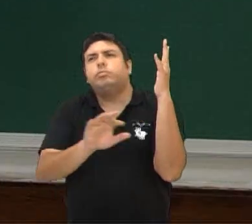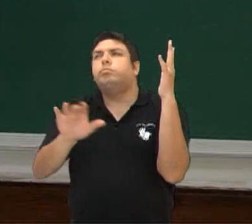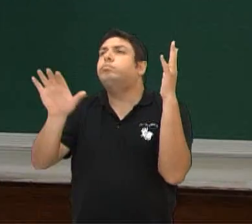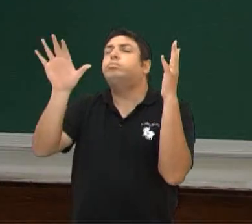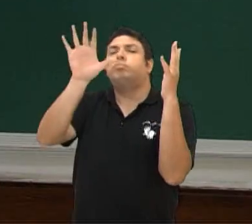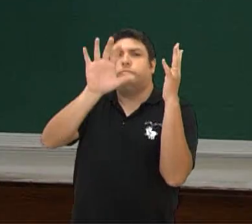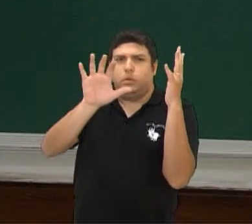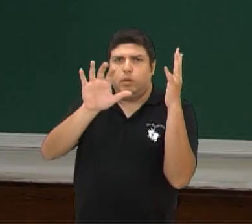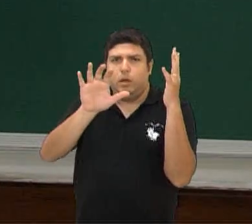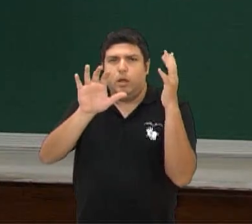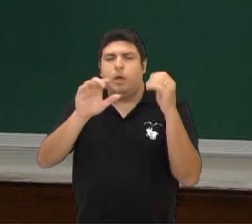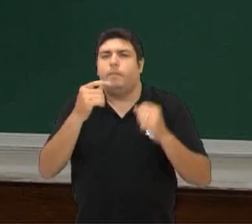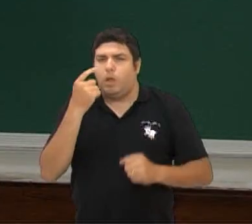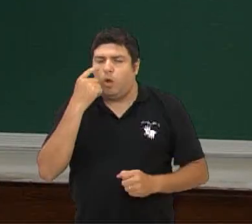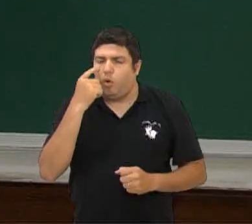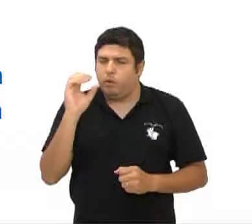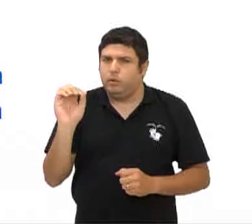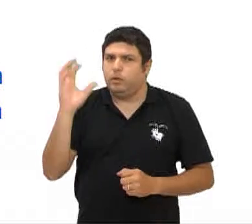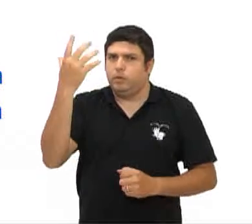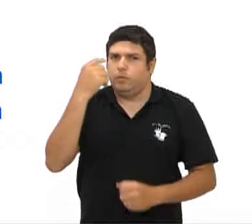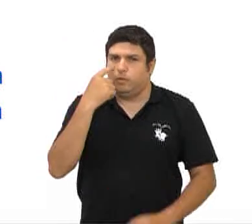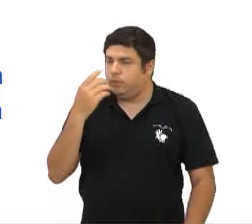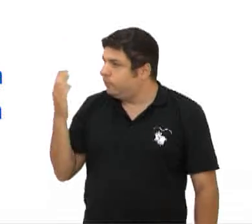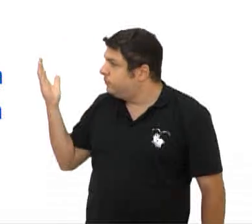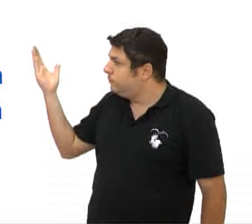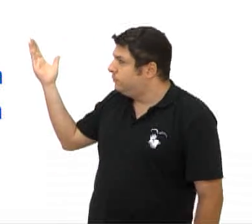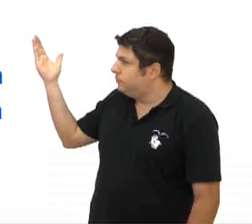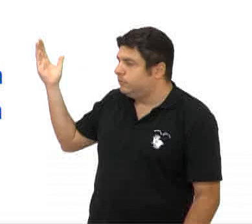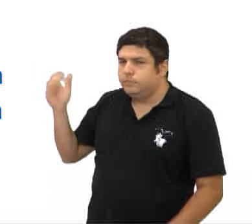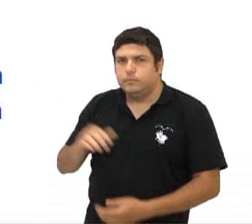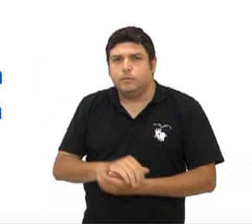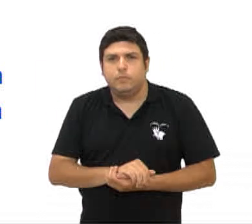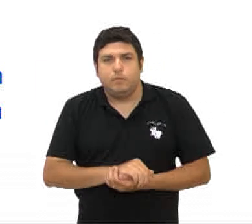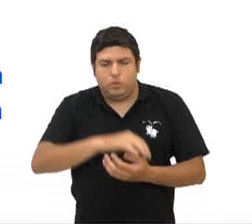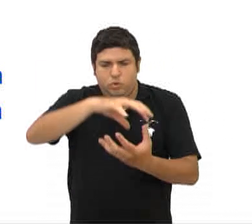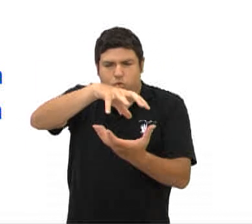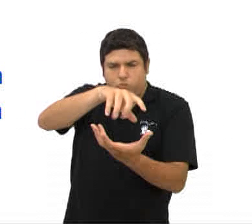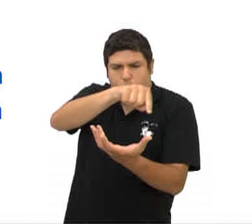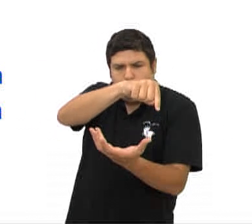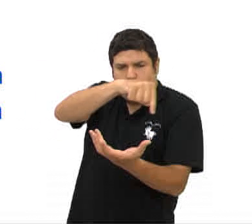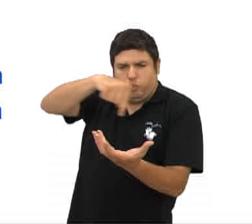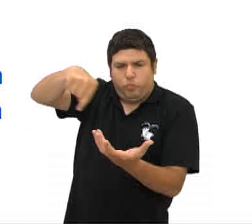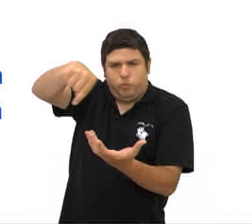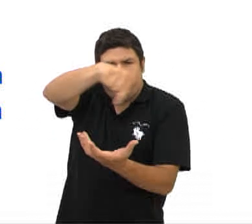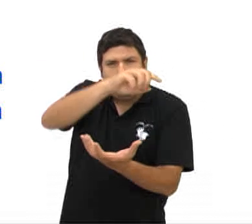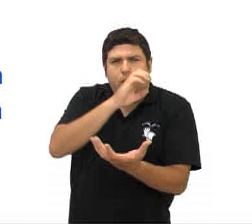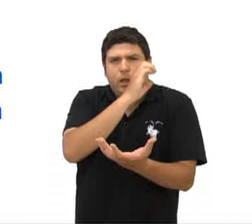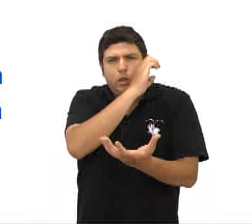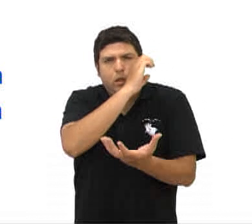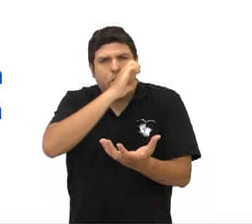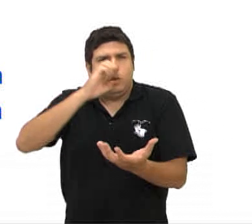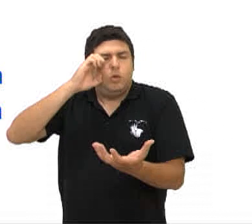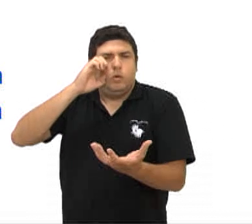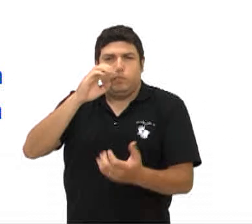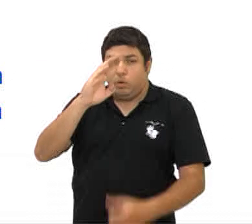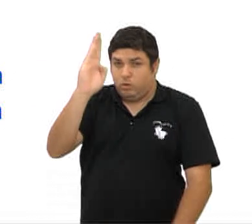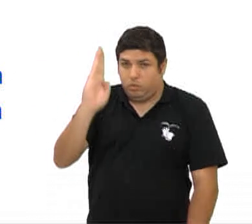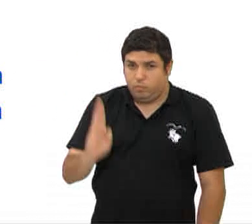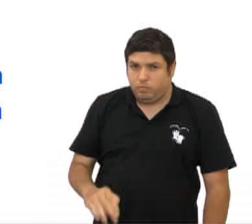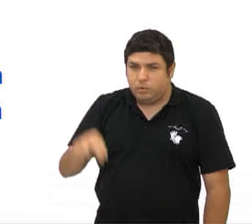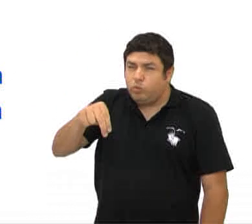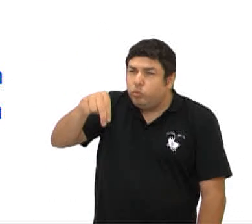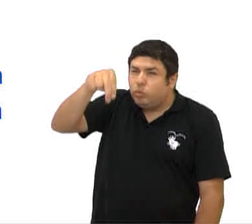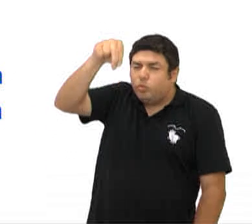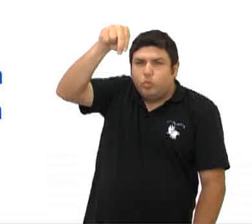caso dos rios aéreos. Olha só o que acontece. O calor equatorial evapora o oceano. Então, lá em cima, no norte do Brasil, está